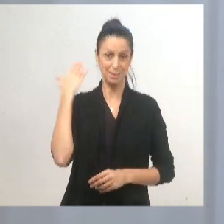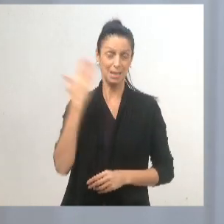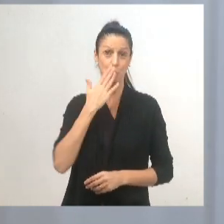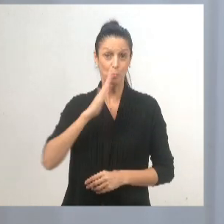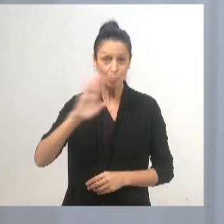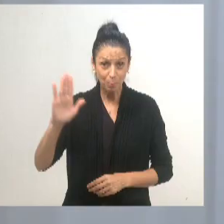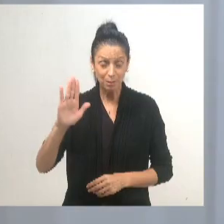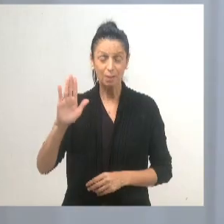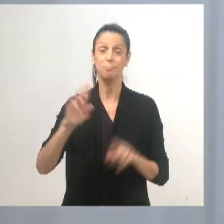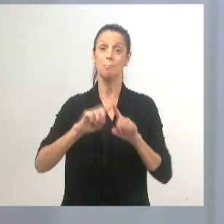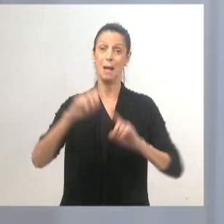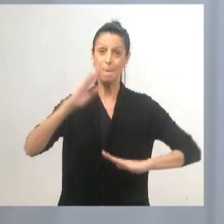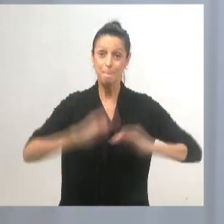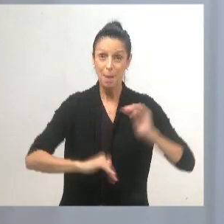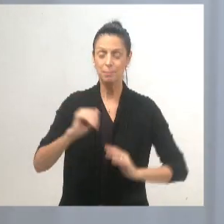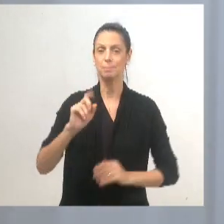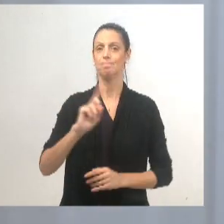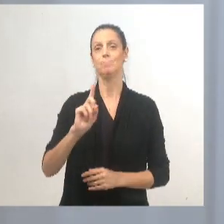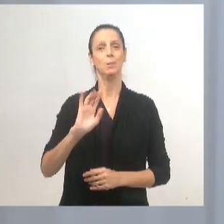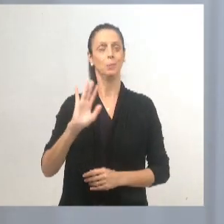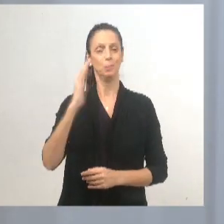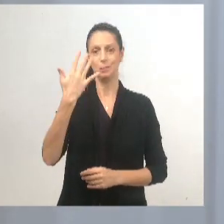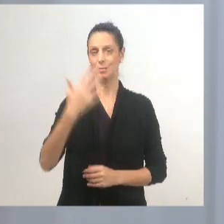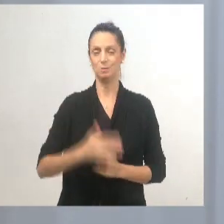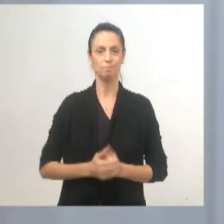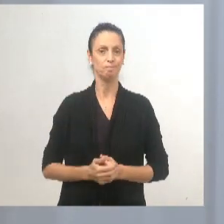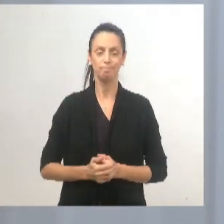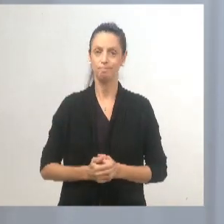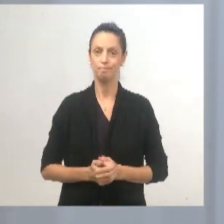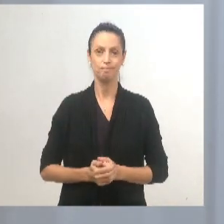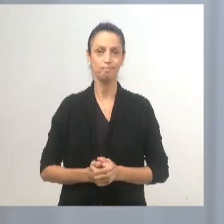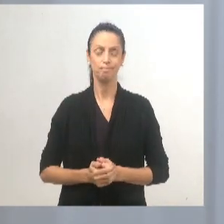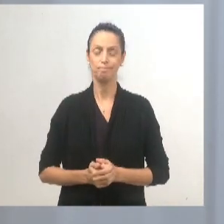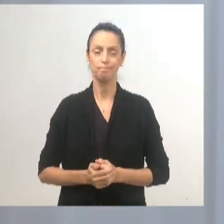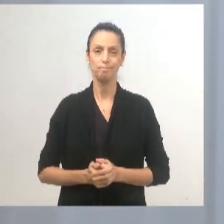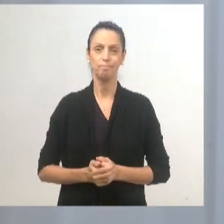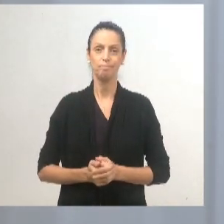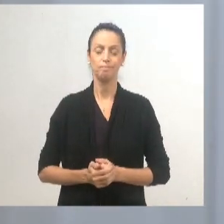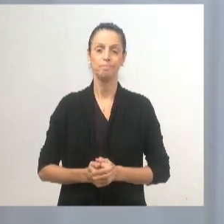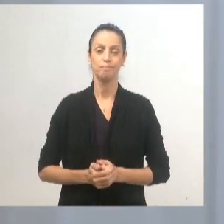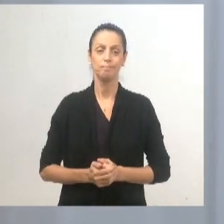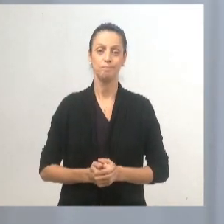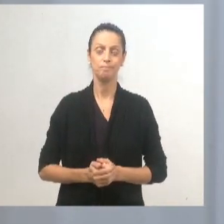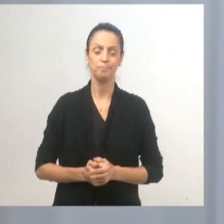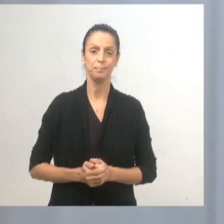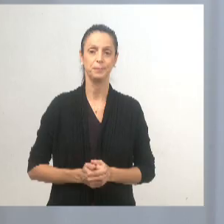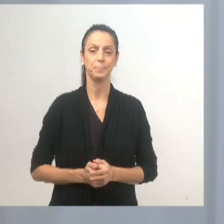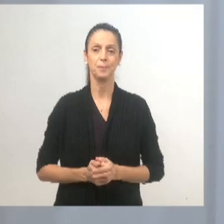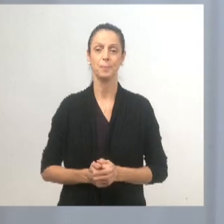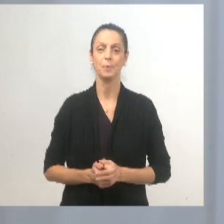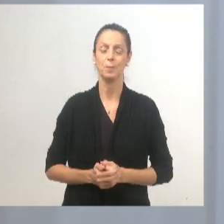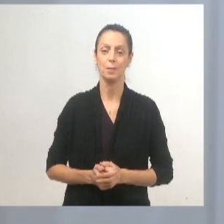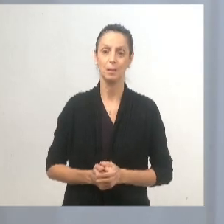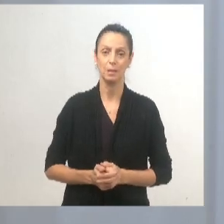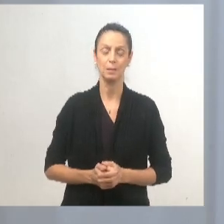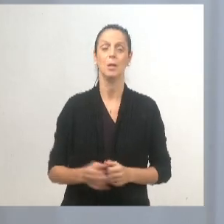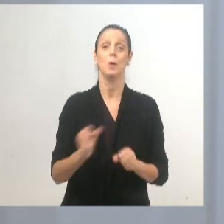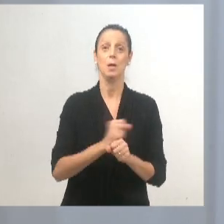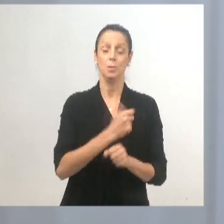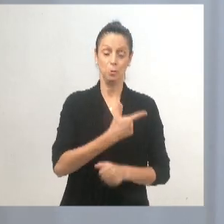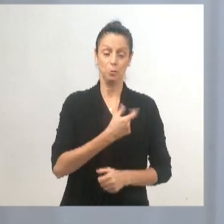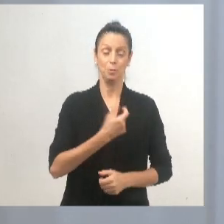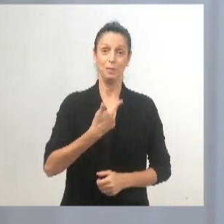aquele primeiro contrato assinado em 2010. Temos apenas, em